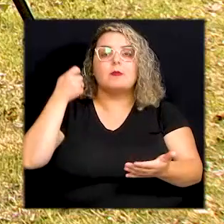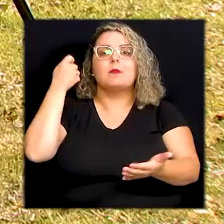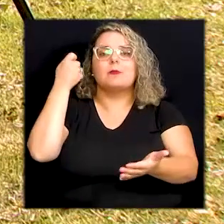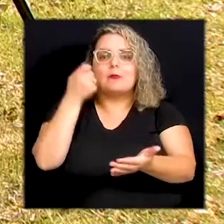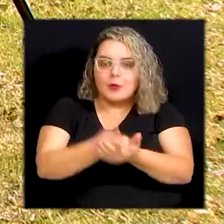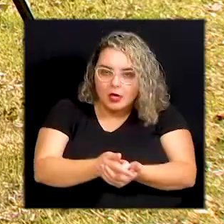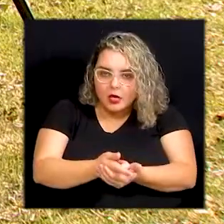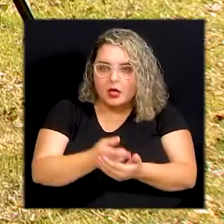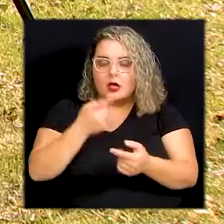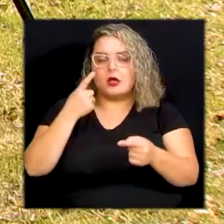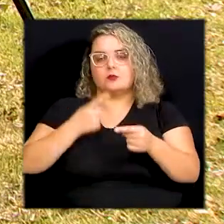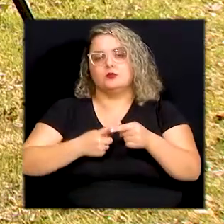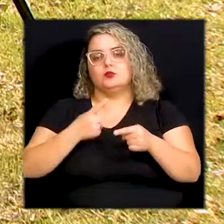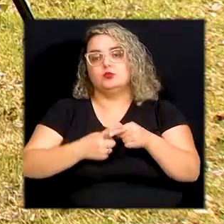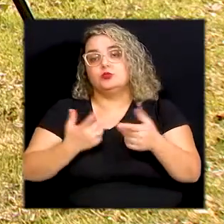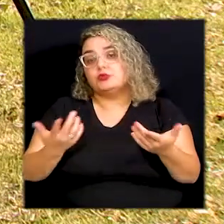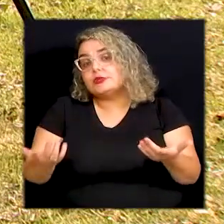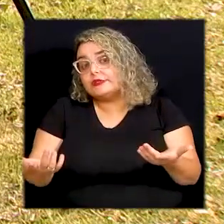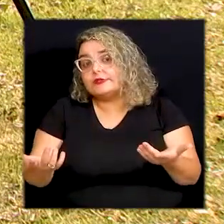pagar porque